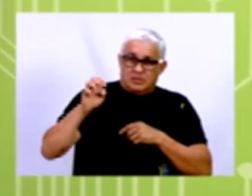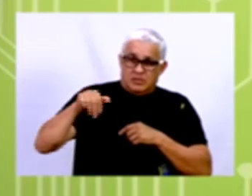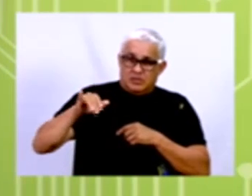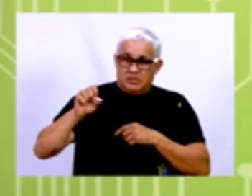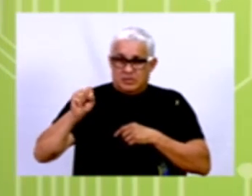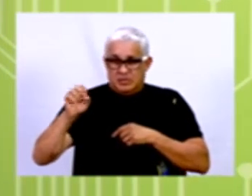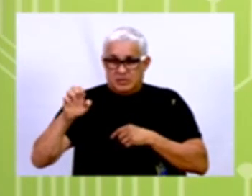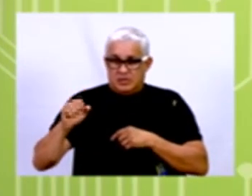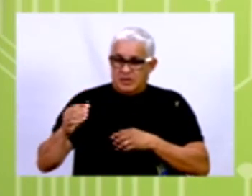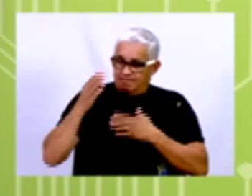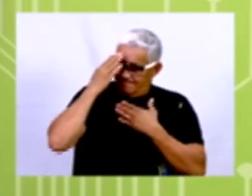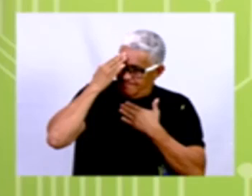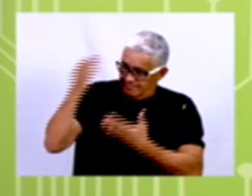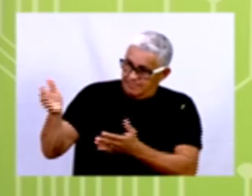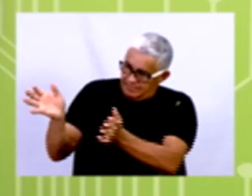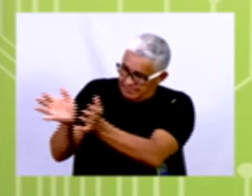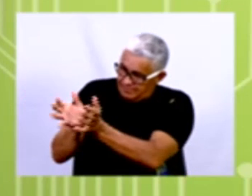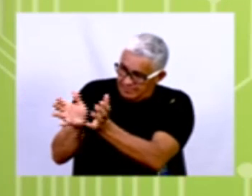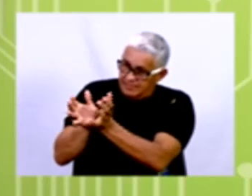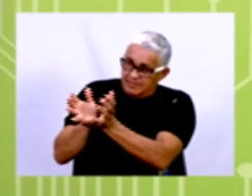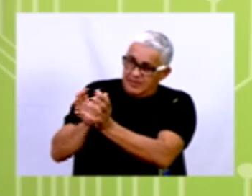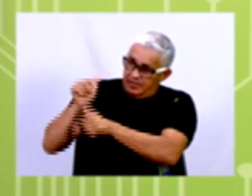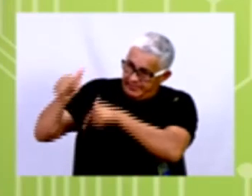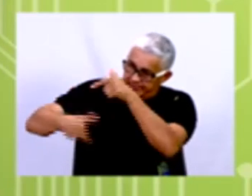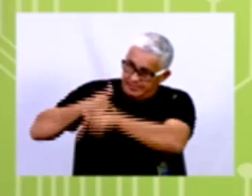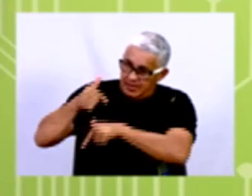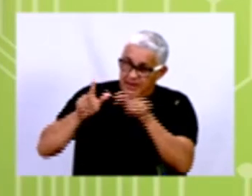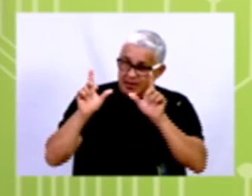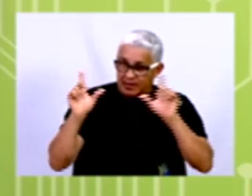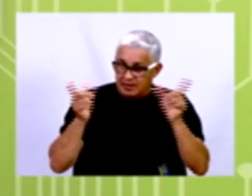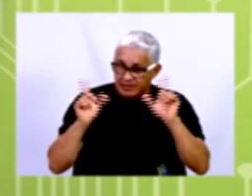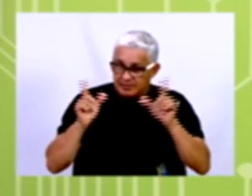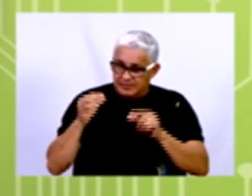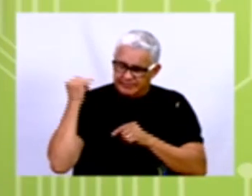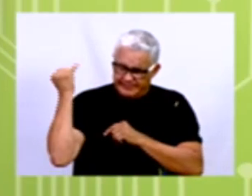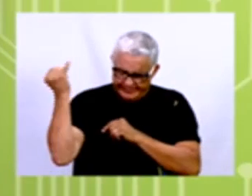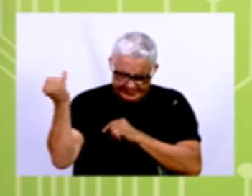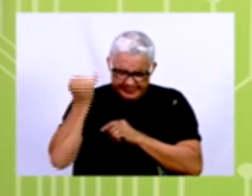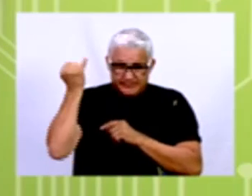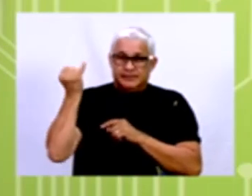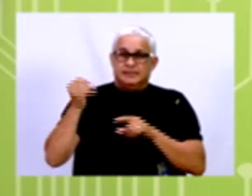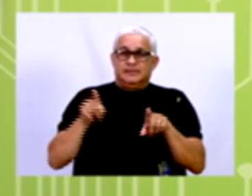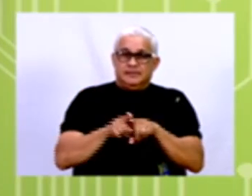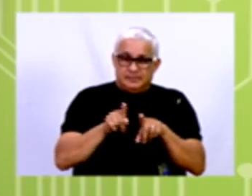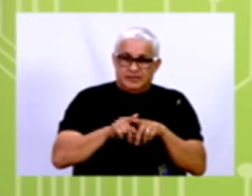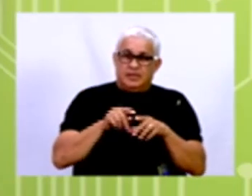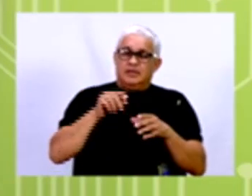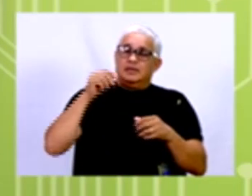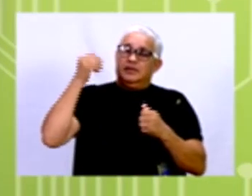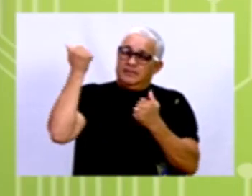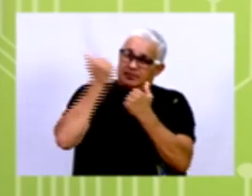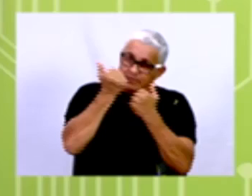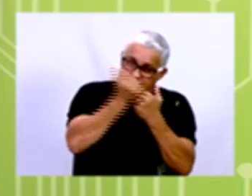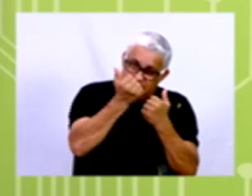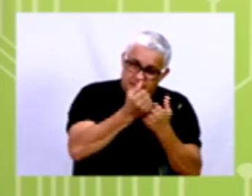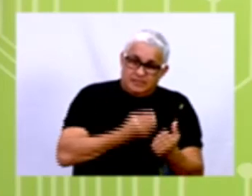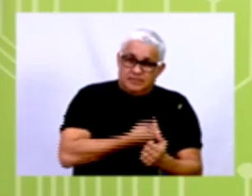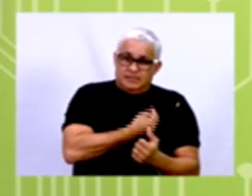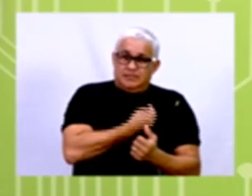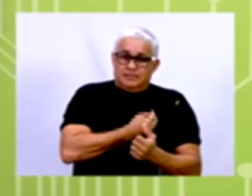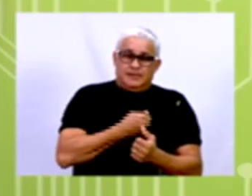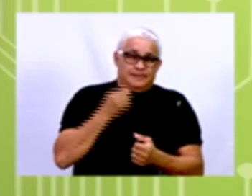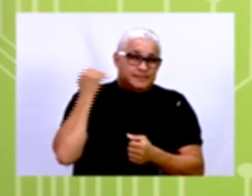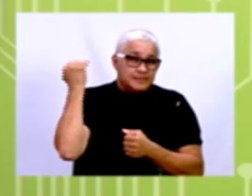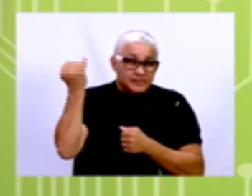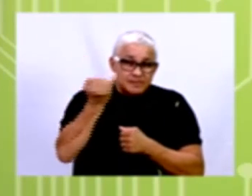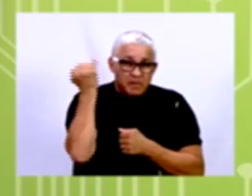somos extremamente gratos. O trabalho deles é importantíssimo, assim como o trabalho dos tutores presenciais também são